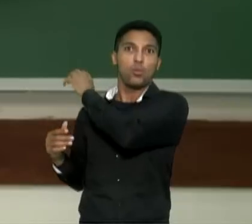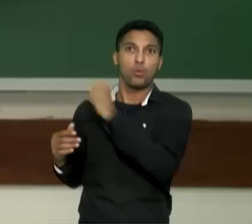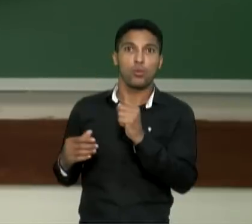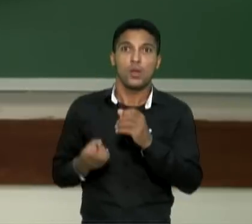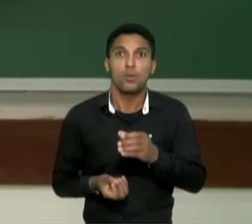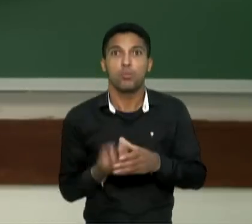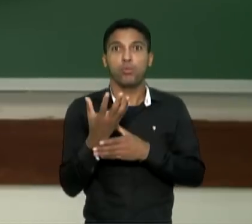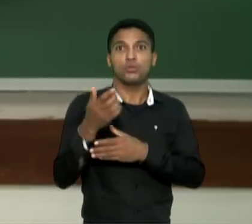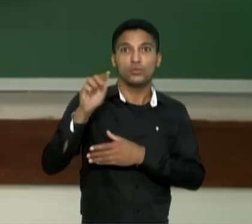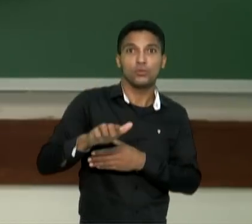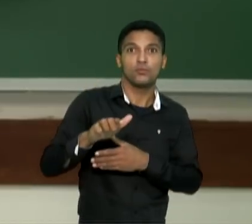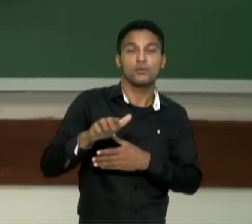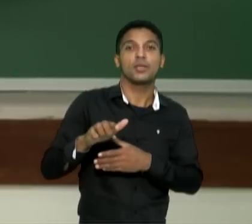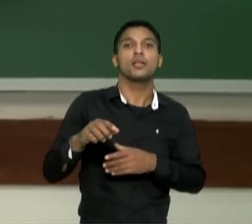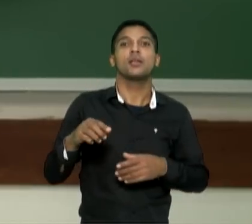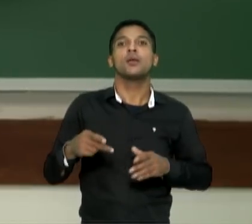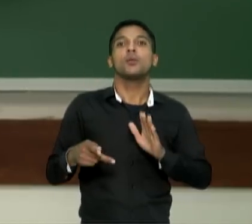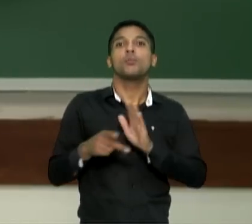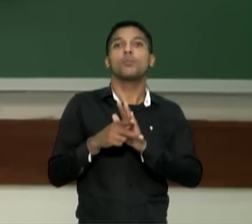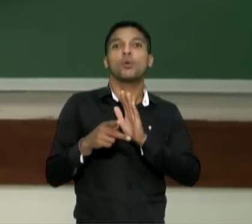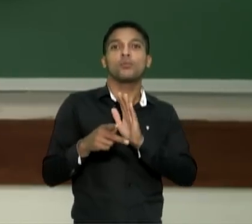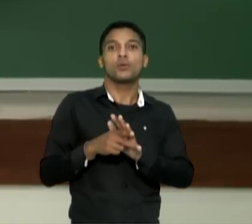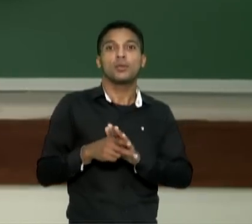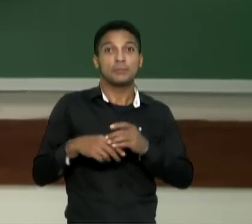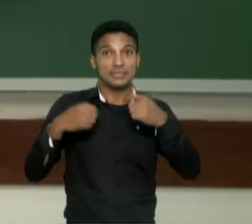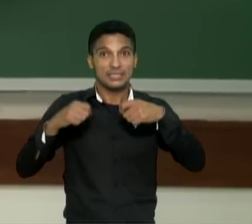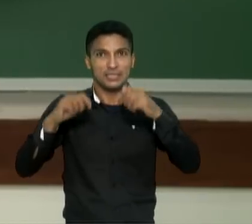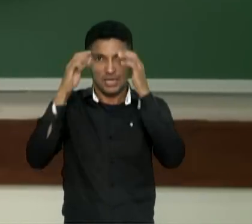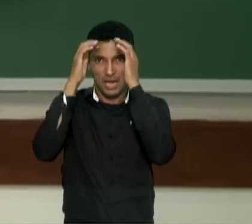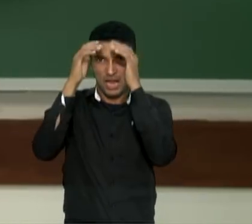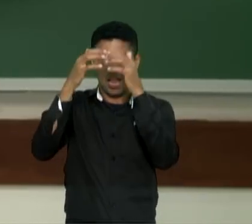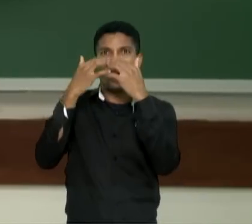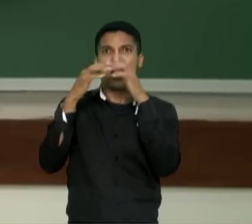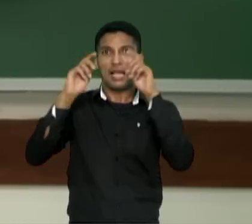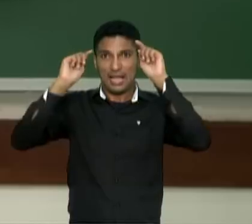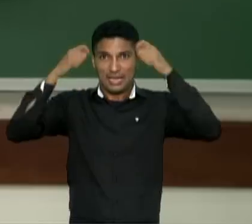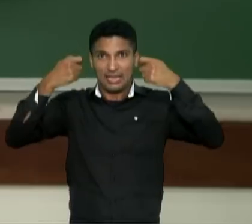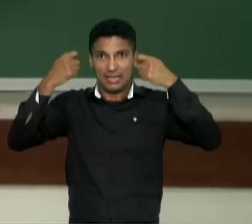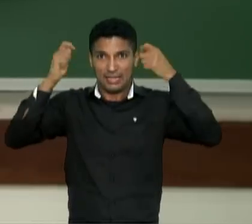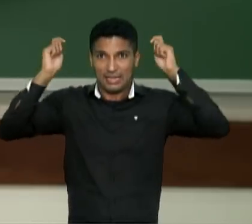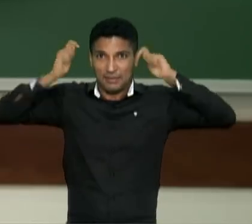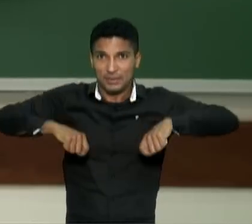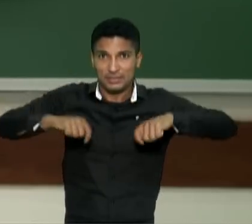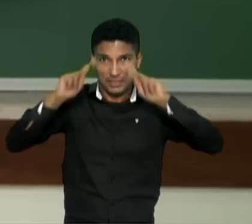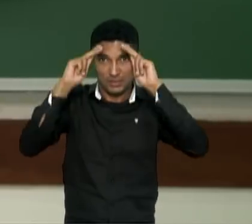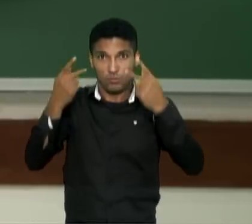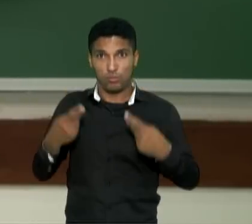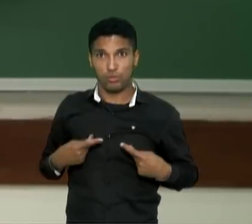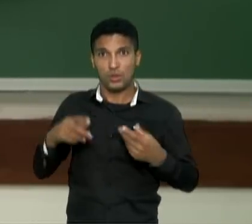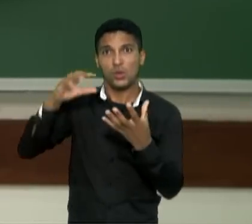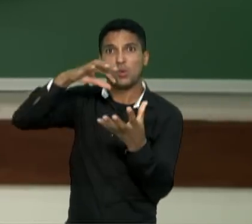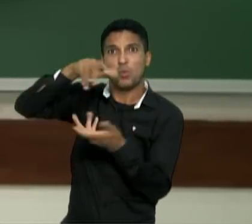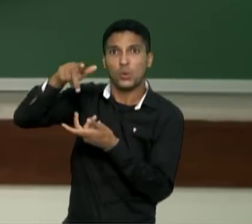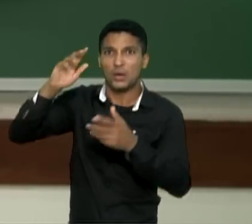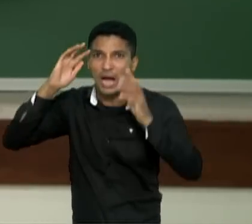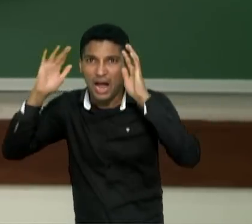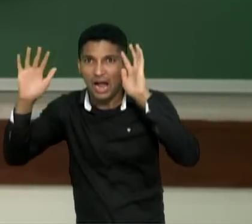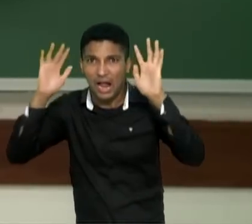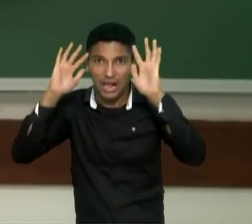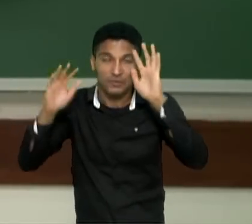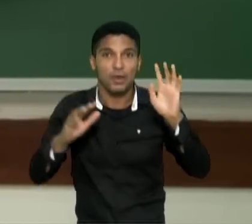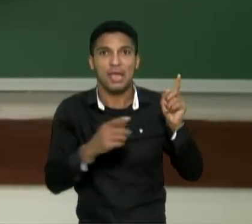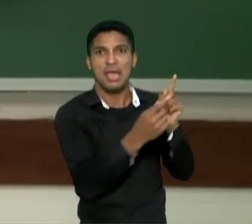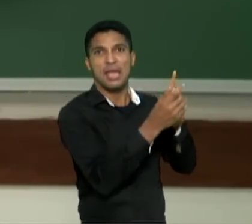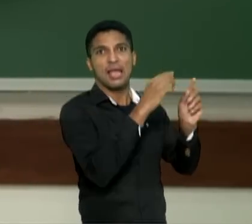que os filósofos se faziam, essa questão de refletir mesmo, de ter a capacidade de refletir sobre o mundo e não apenas aceitar as